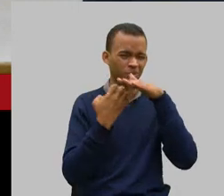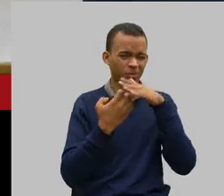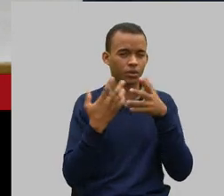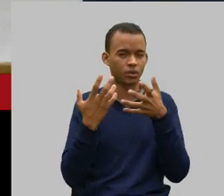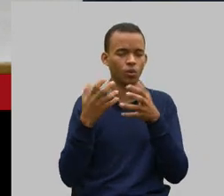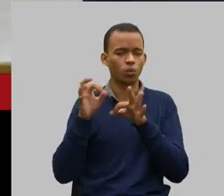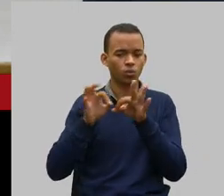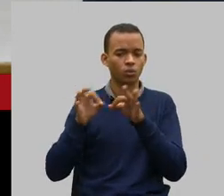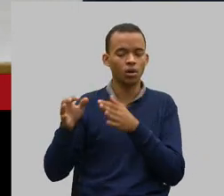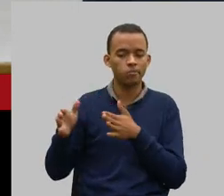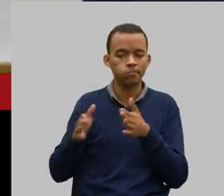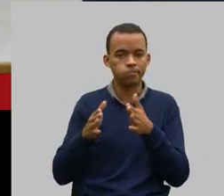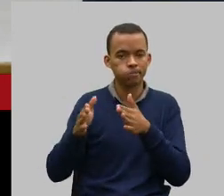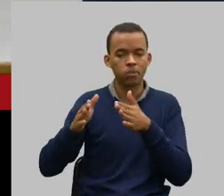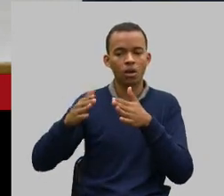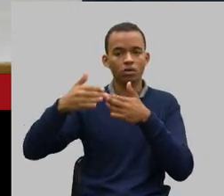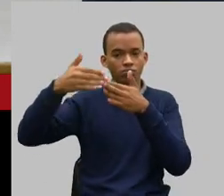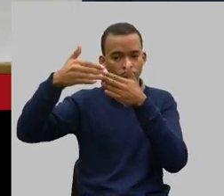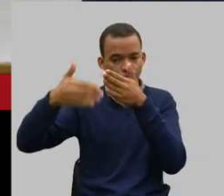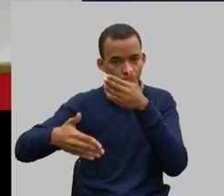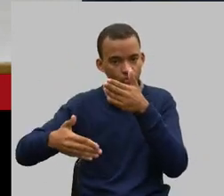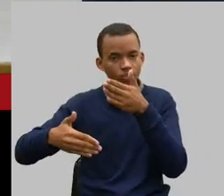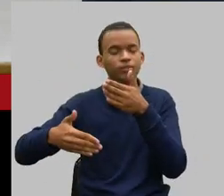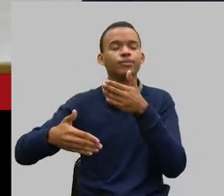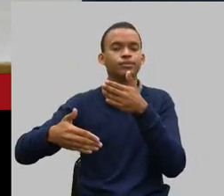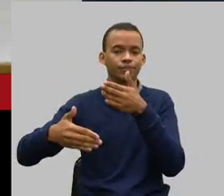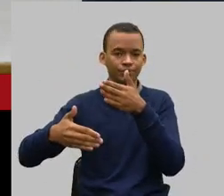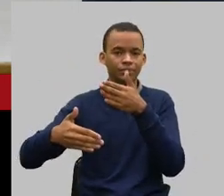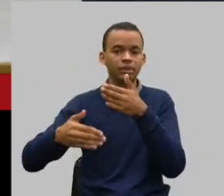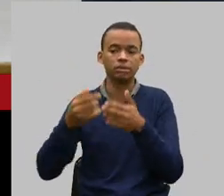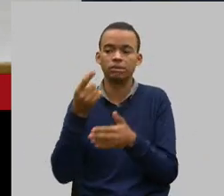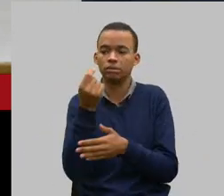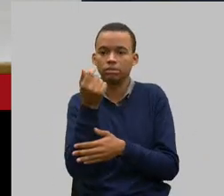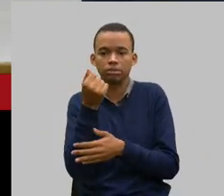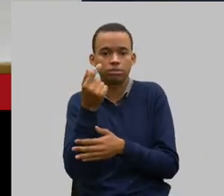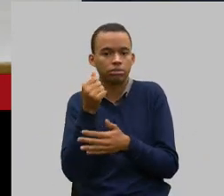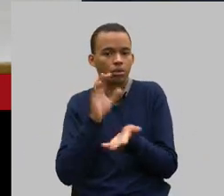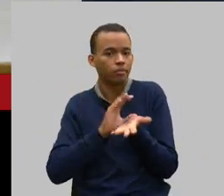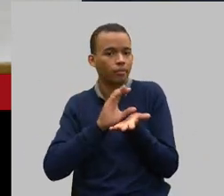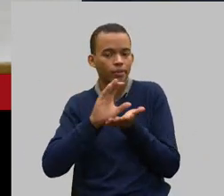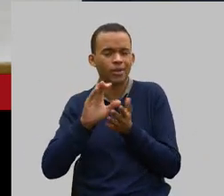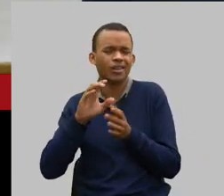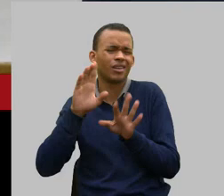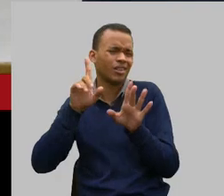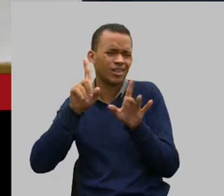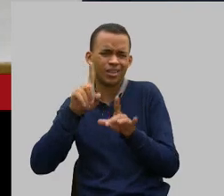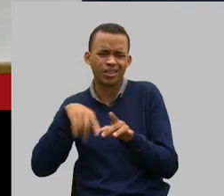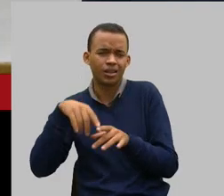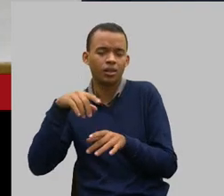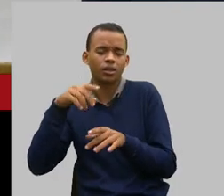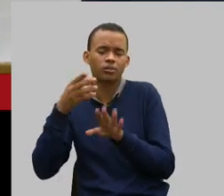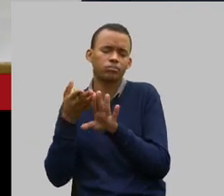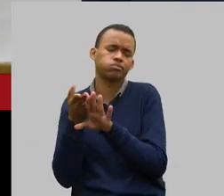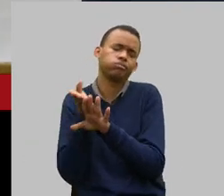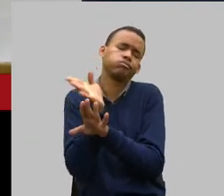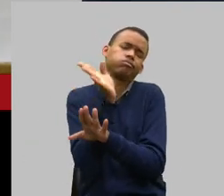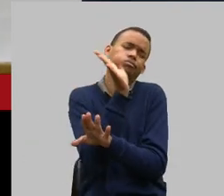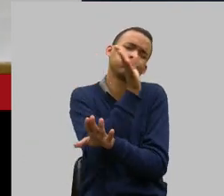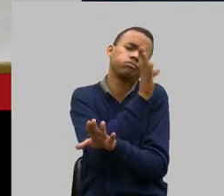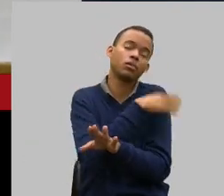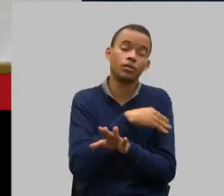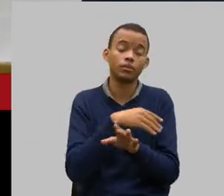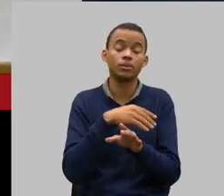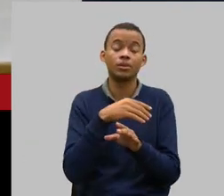fez sem estudo sem conversar com a população gastou naquela época antes do Zema bem antes do Pimentel gastou R 28 milhões de